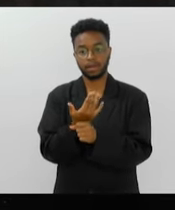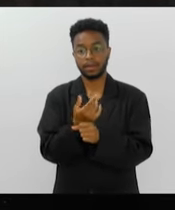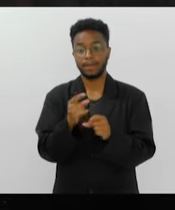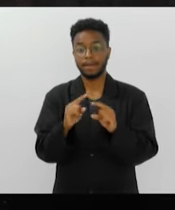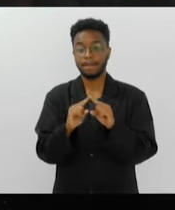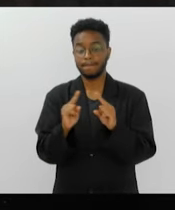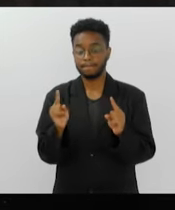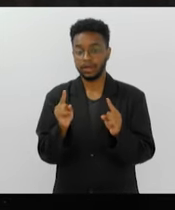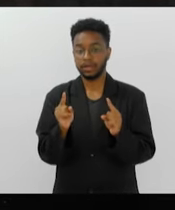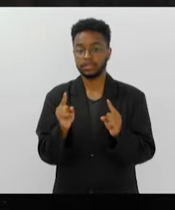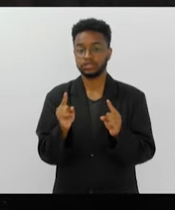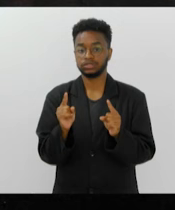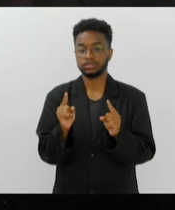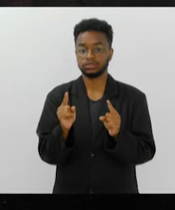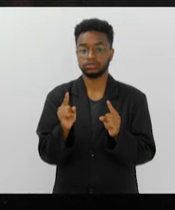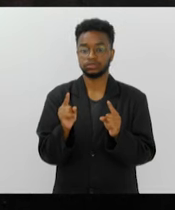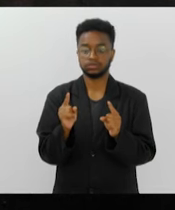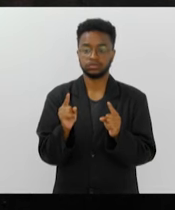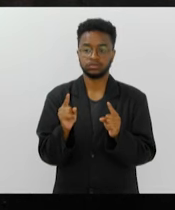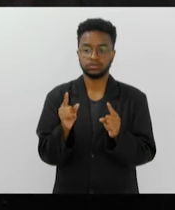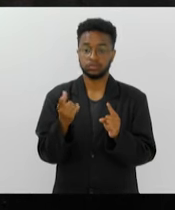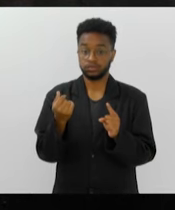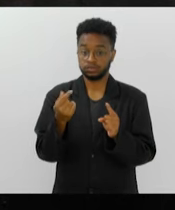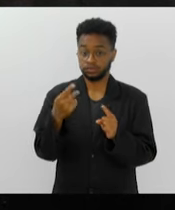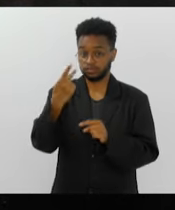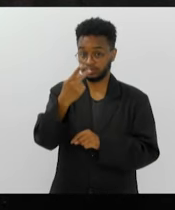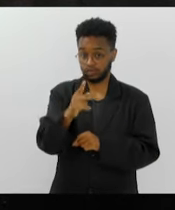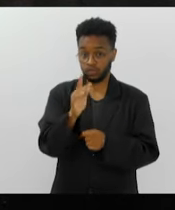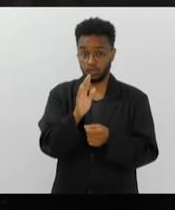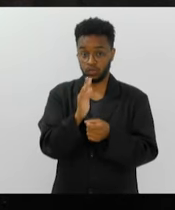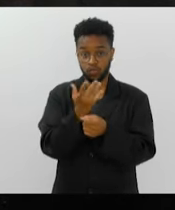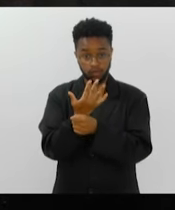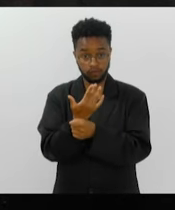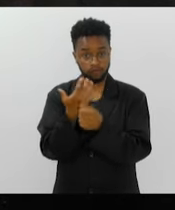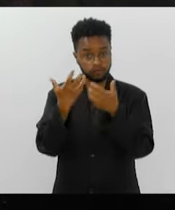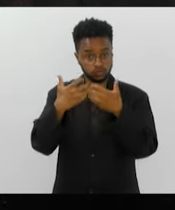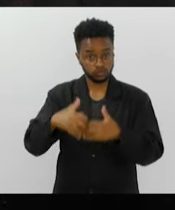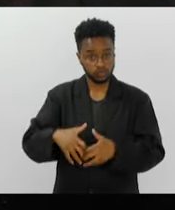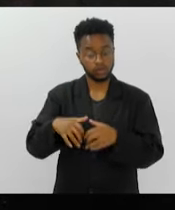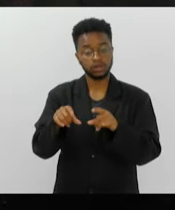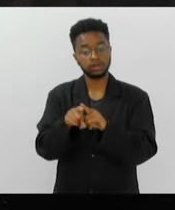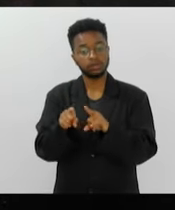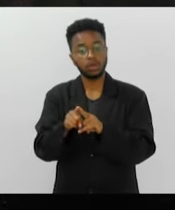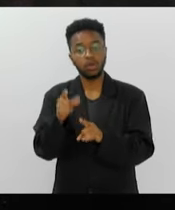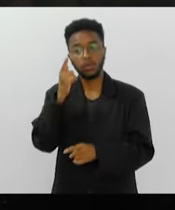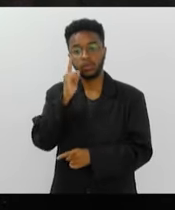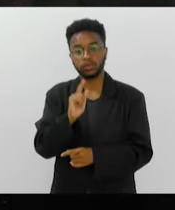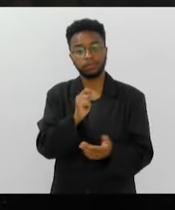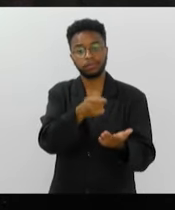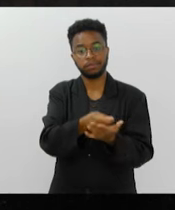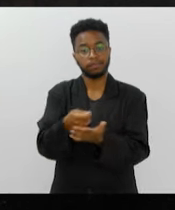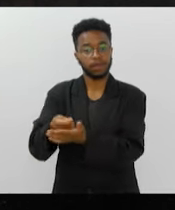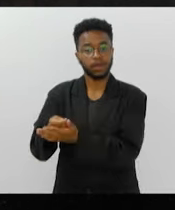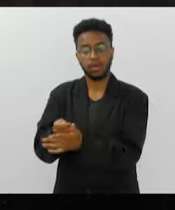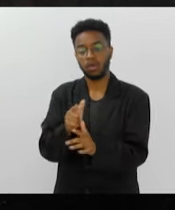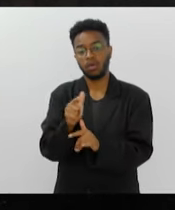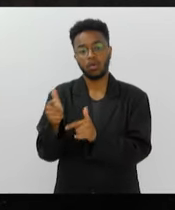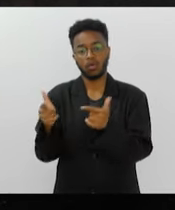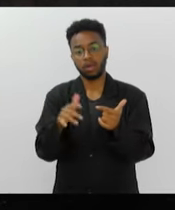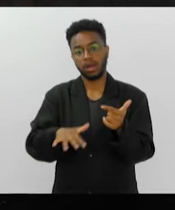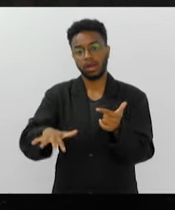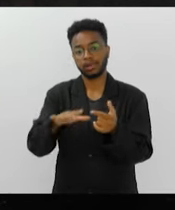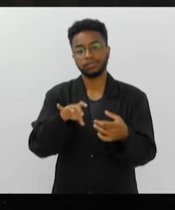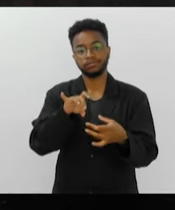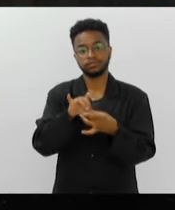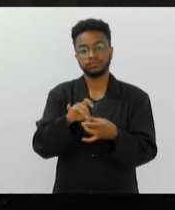previsão de recursos para que a universidade funcione e atenda a demanda de todos os setores envolvidos na pesquisa com